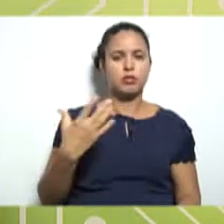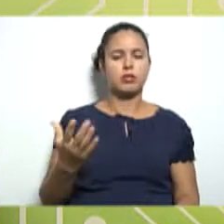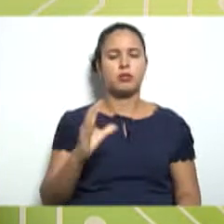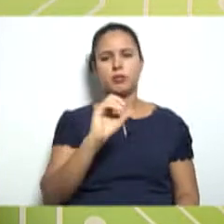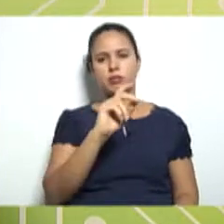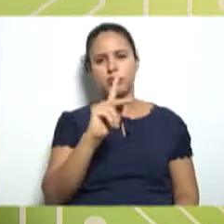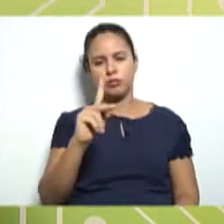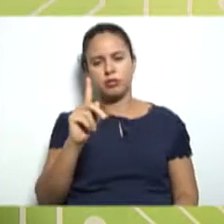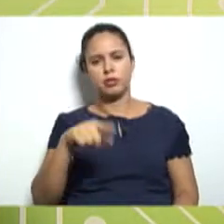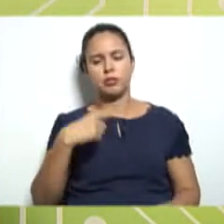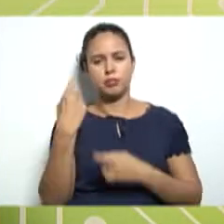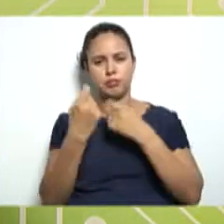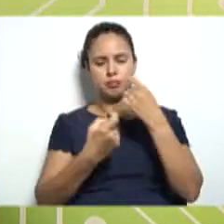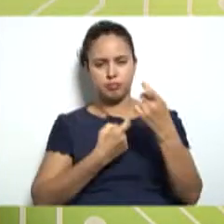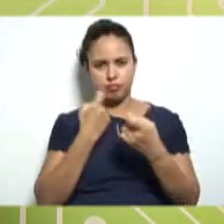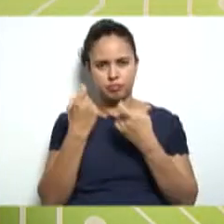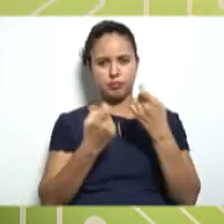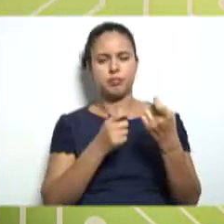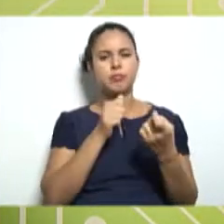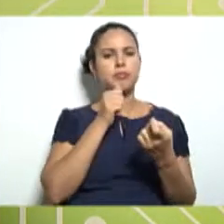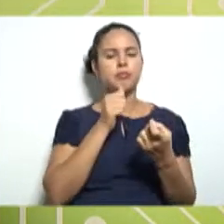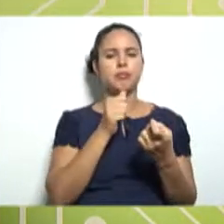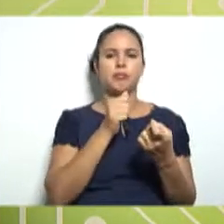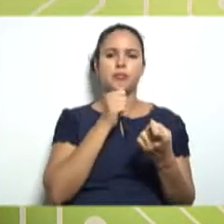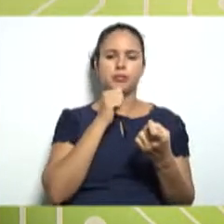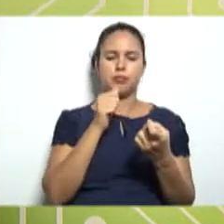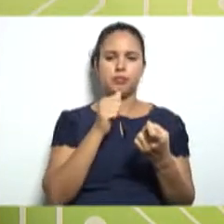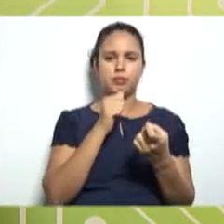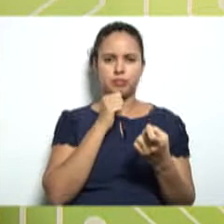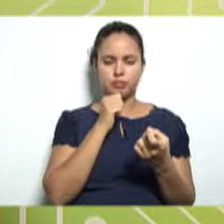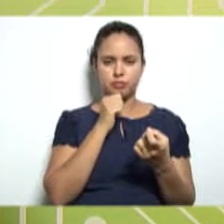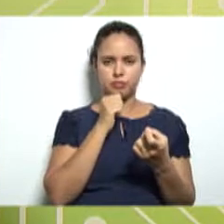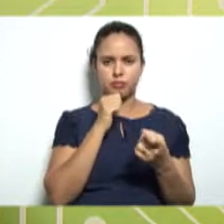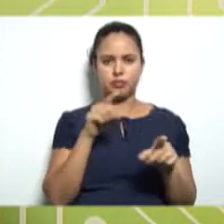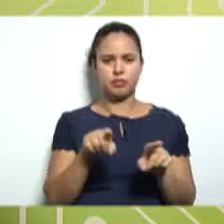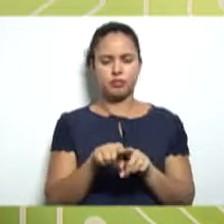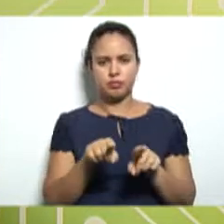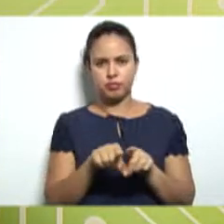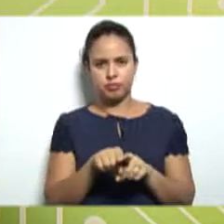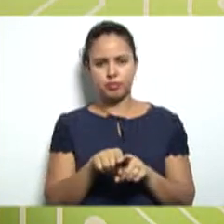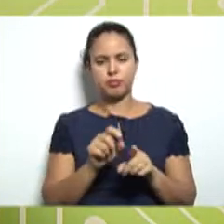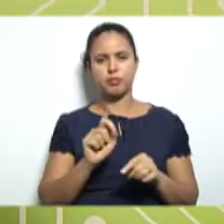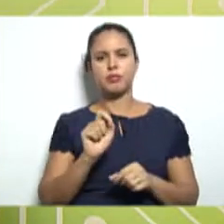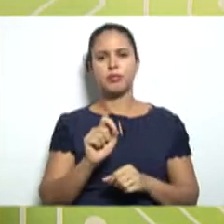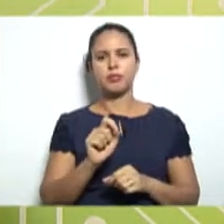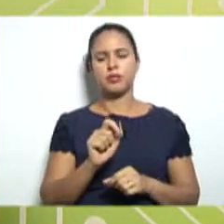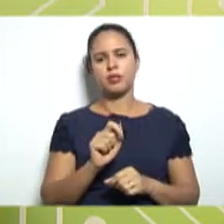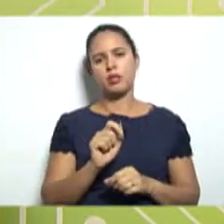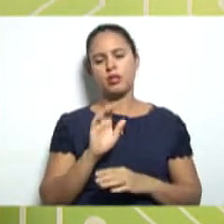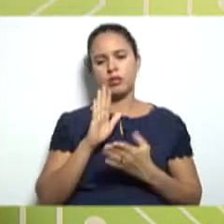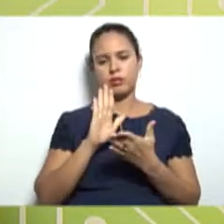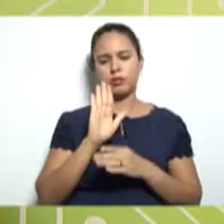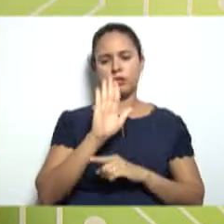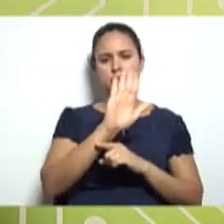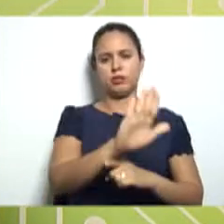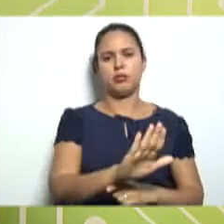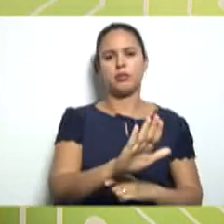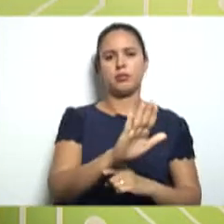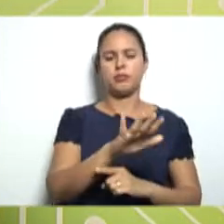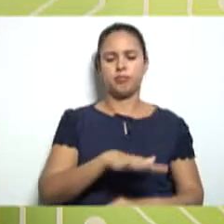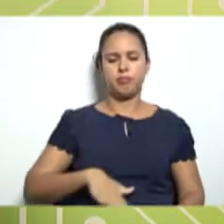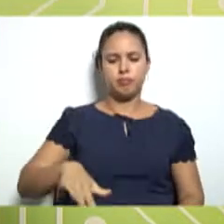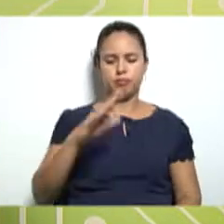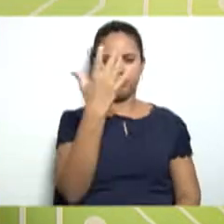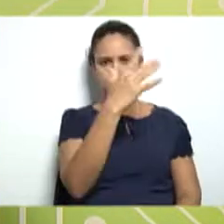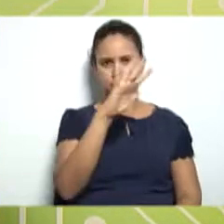ambiental. Tanto na questão de não ter tanto impacto ambiental, como também buscar uma recuperação do meio ambiente. Isso é muito